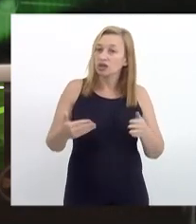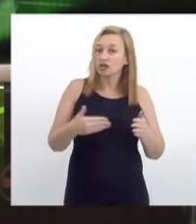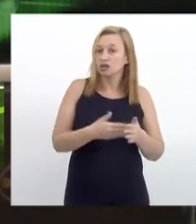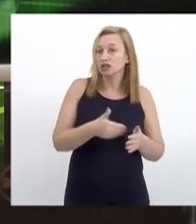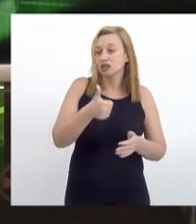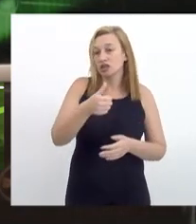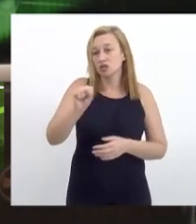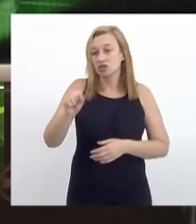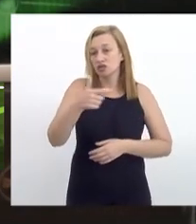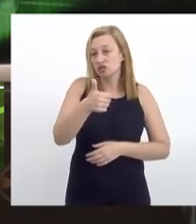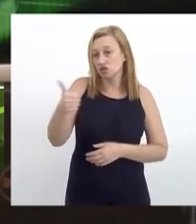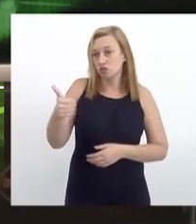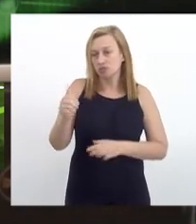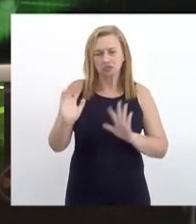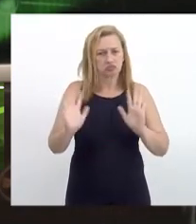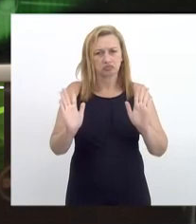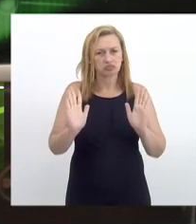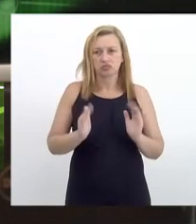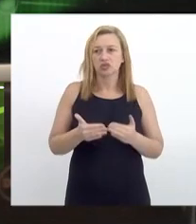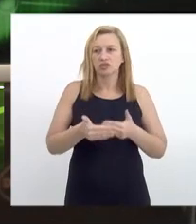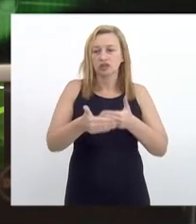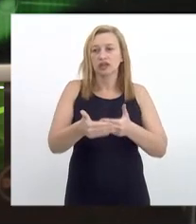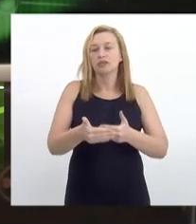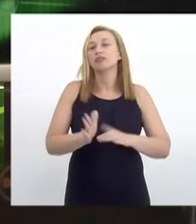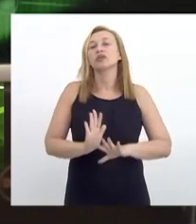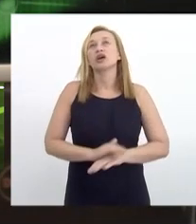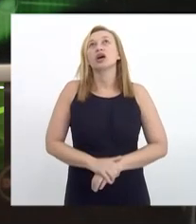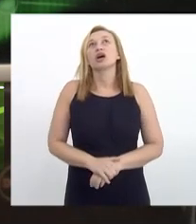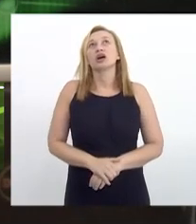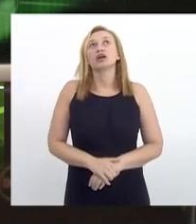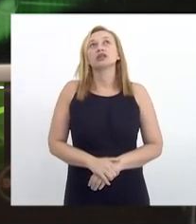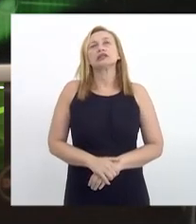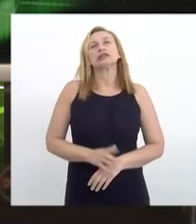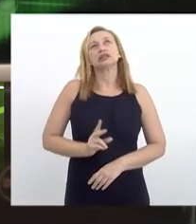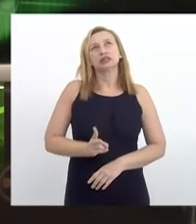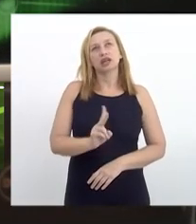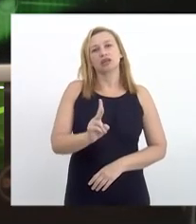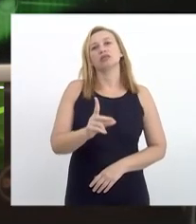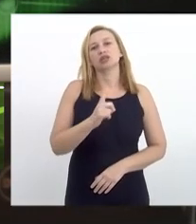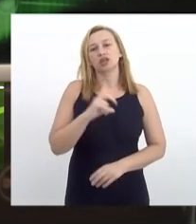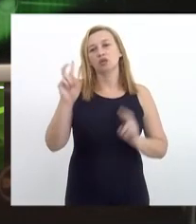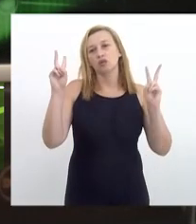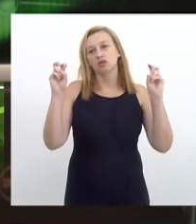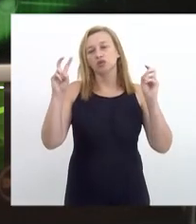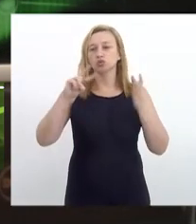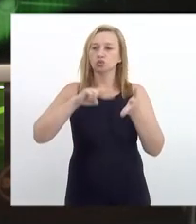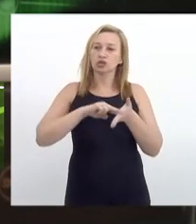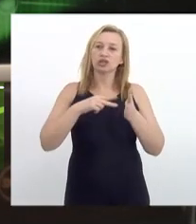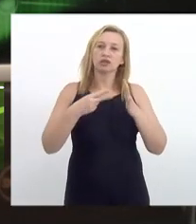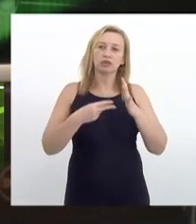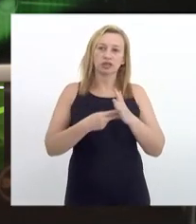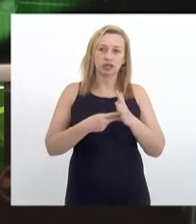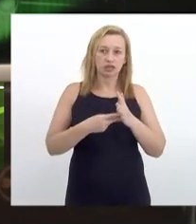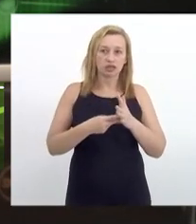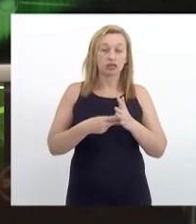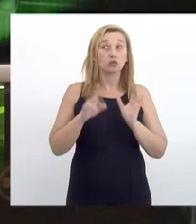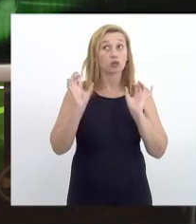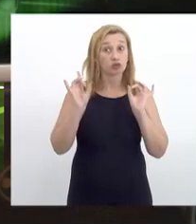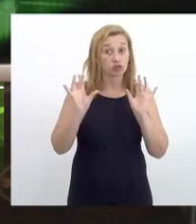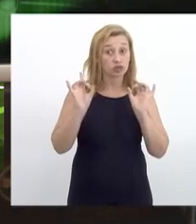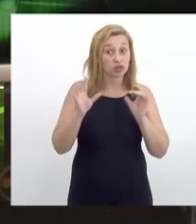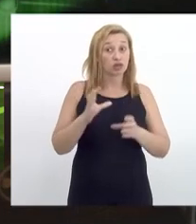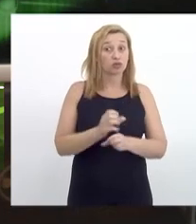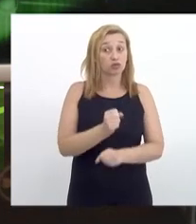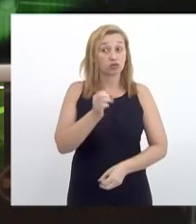senão nós não vamos avançar tem sempre a questão da interpretação e em especial do tribunal de